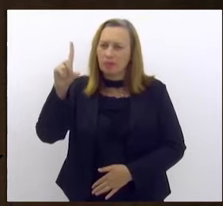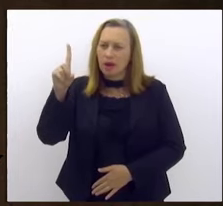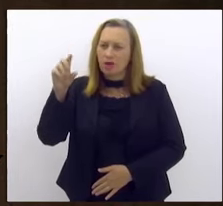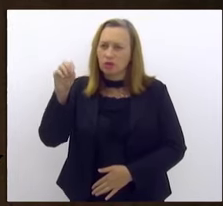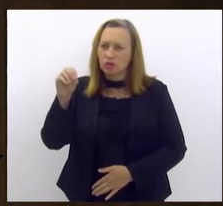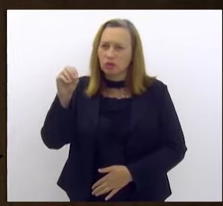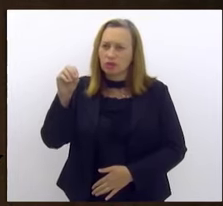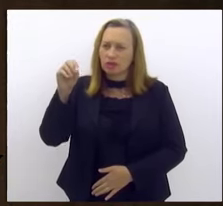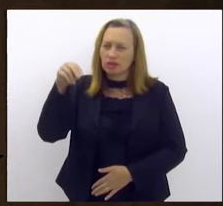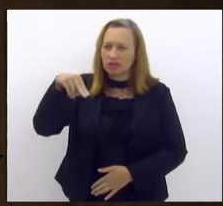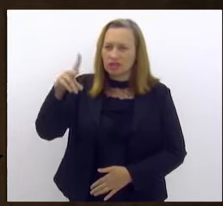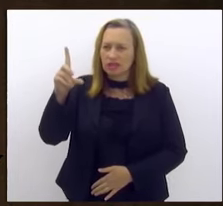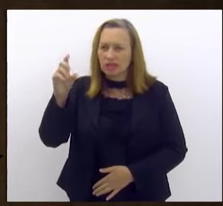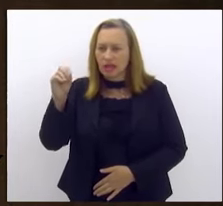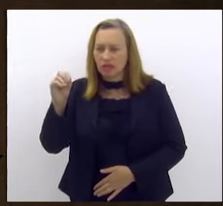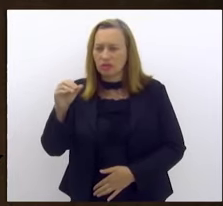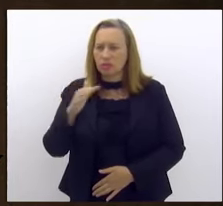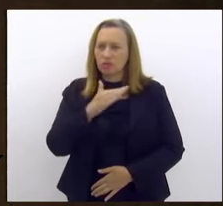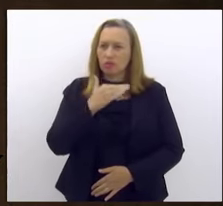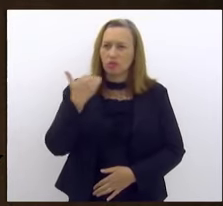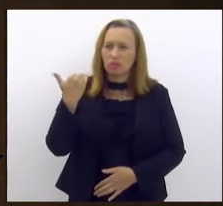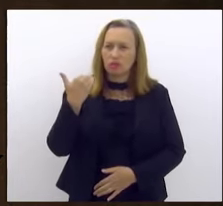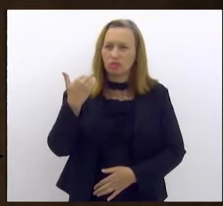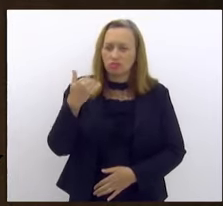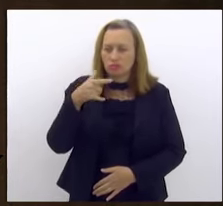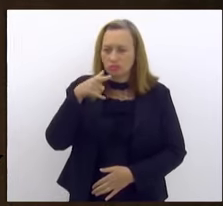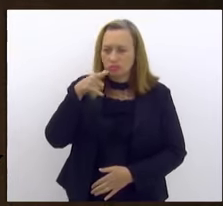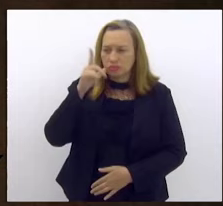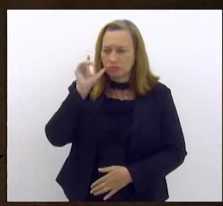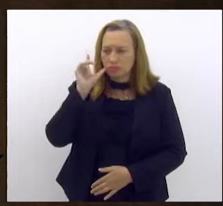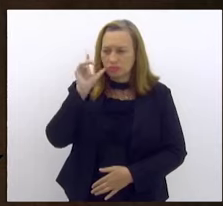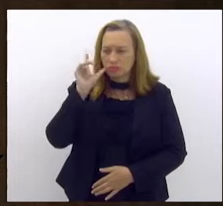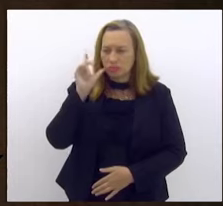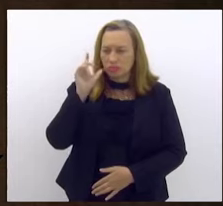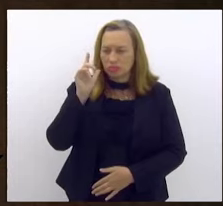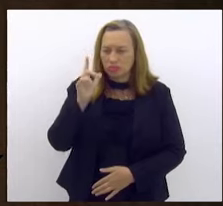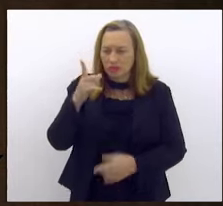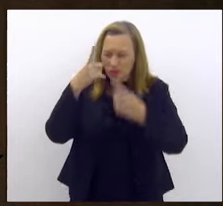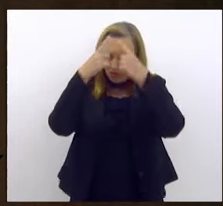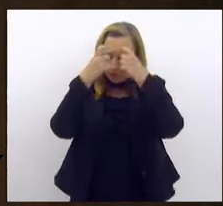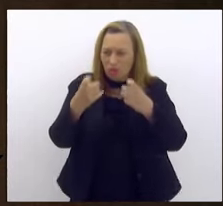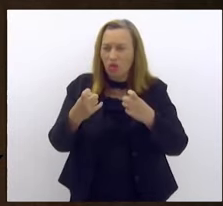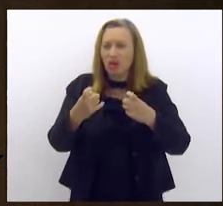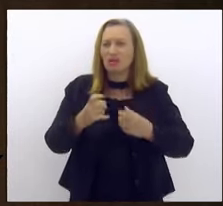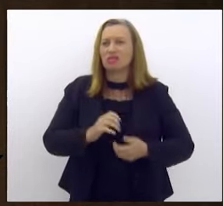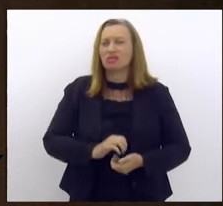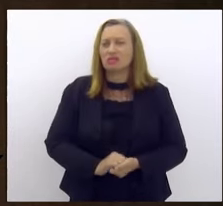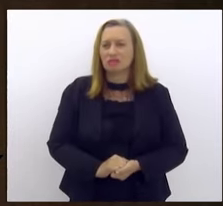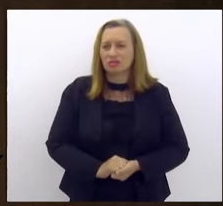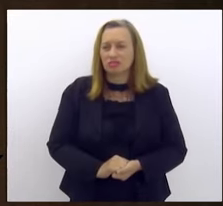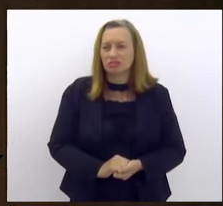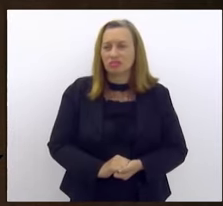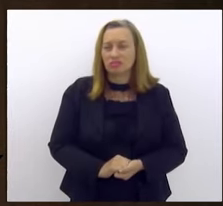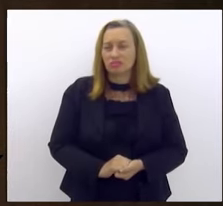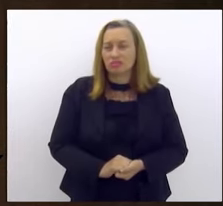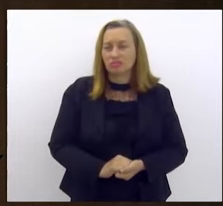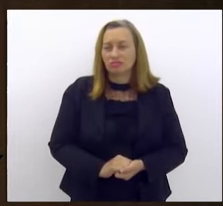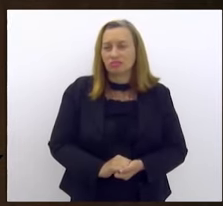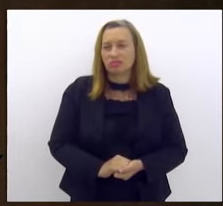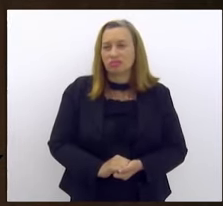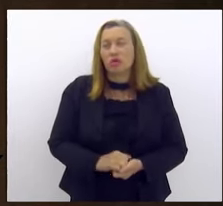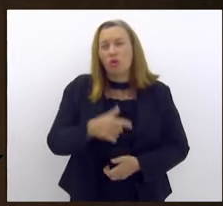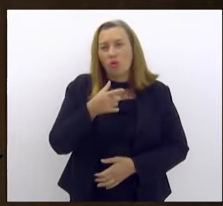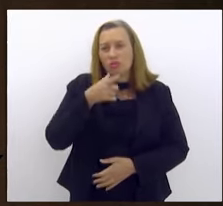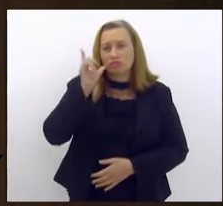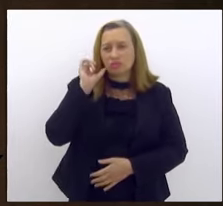ceifada pela violência que hoje toma conta do Estado do Rio de Janeiro.